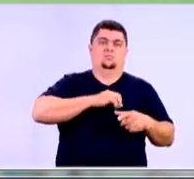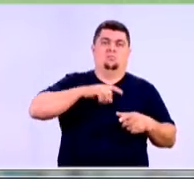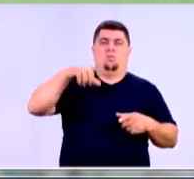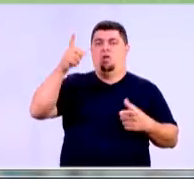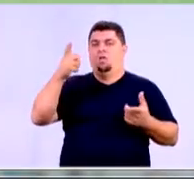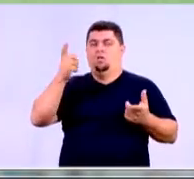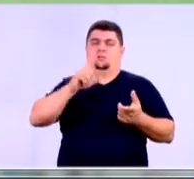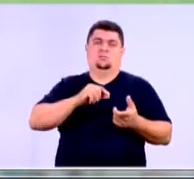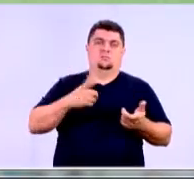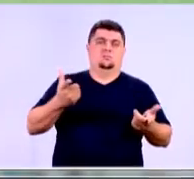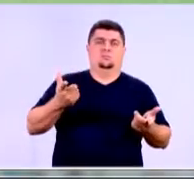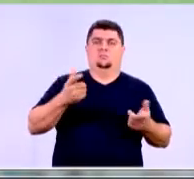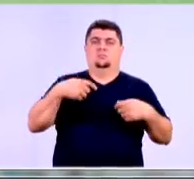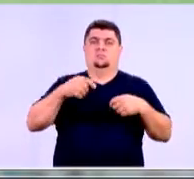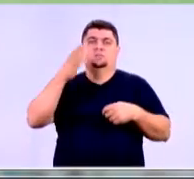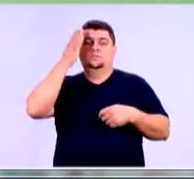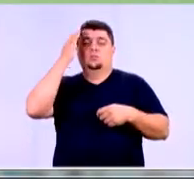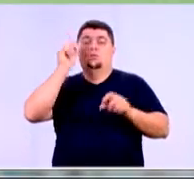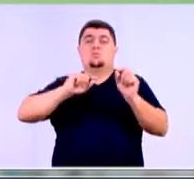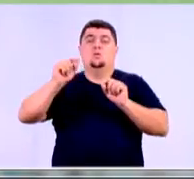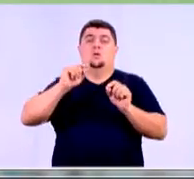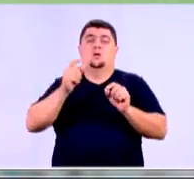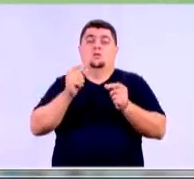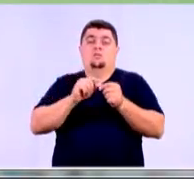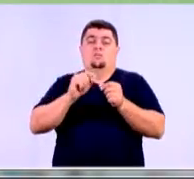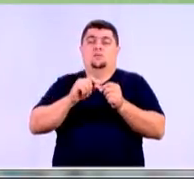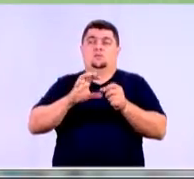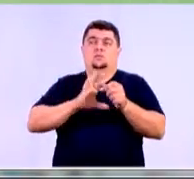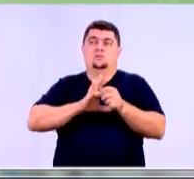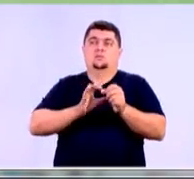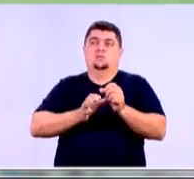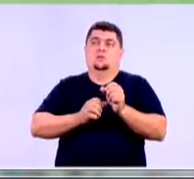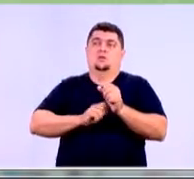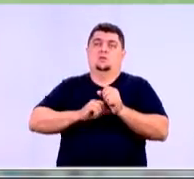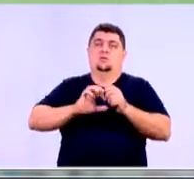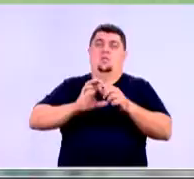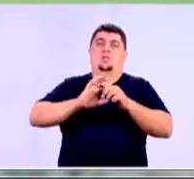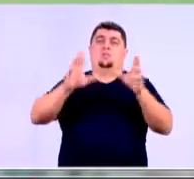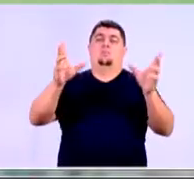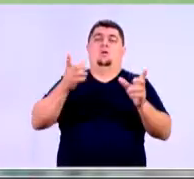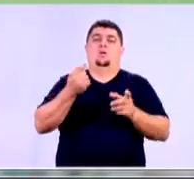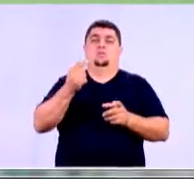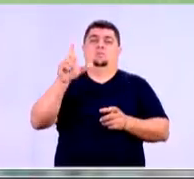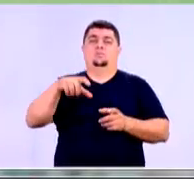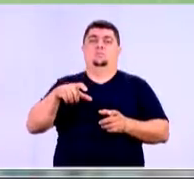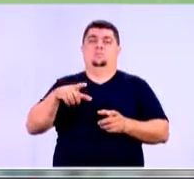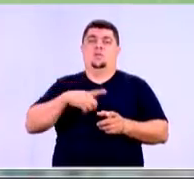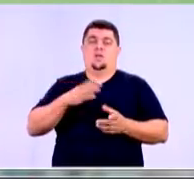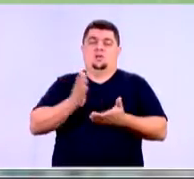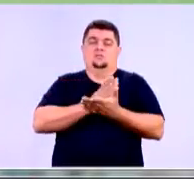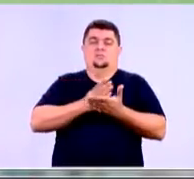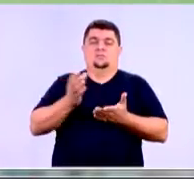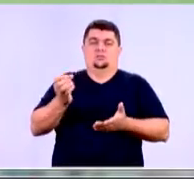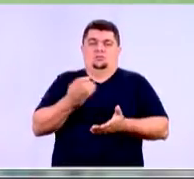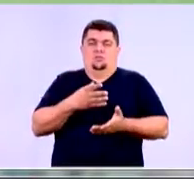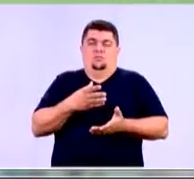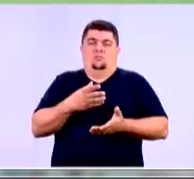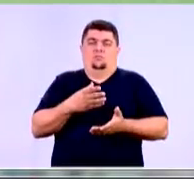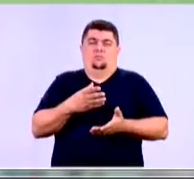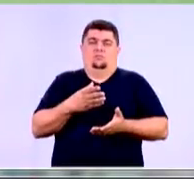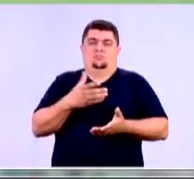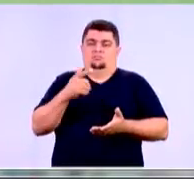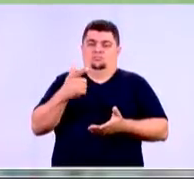o valor X, ele tem que ter o quê, né? Já que o cliente novo às vezes ele não vai ter